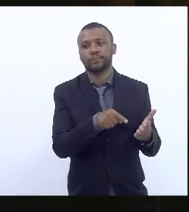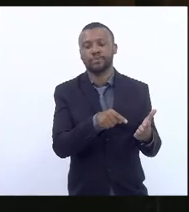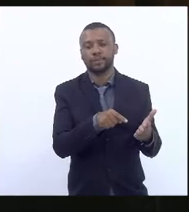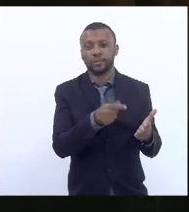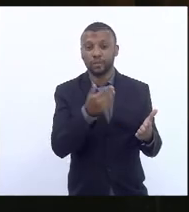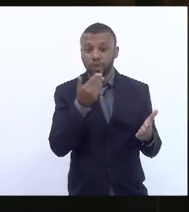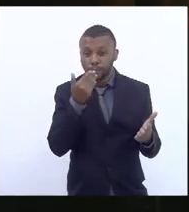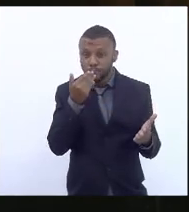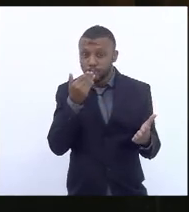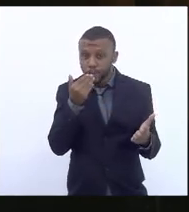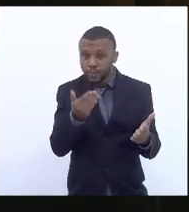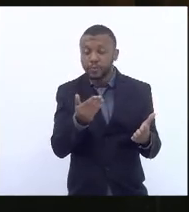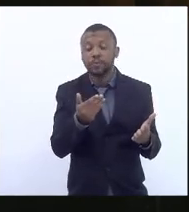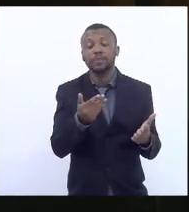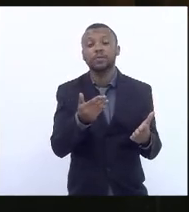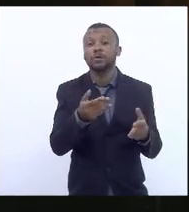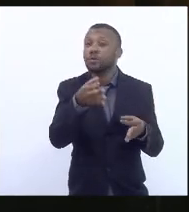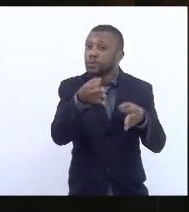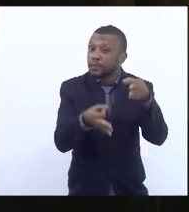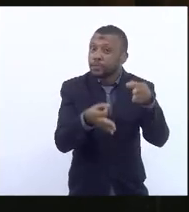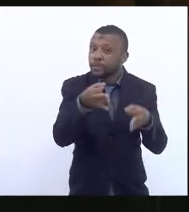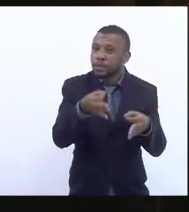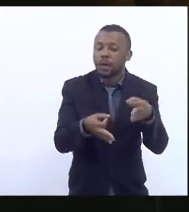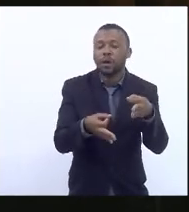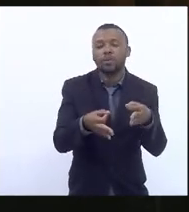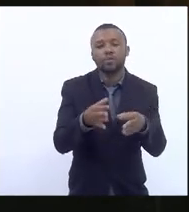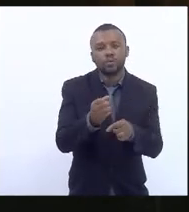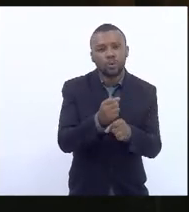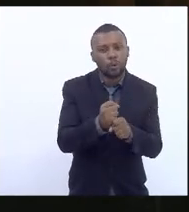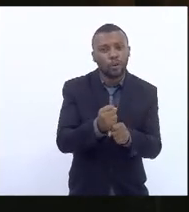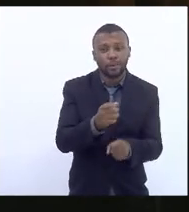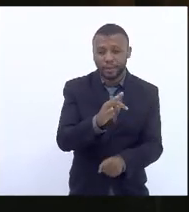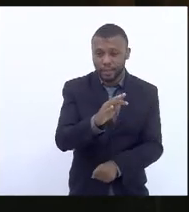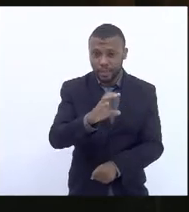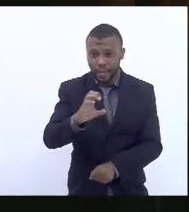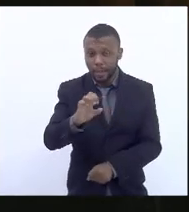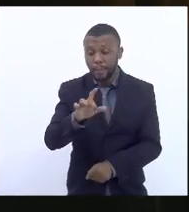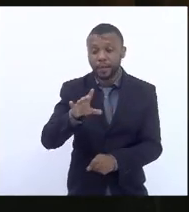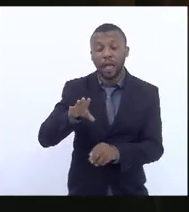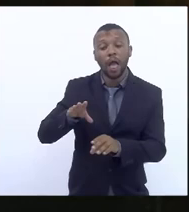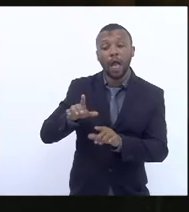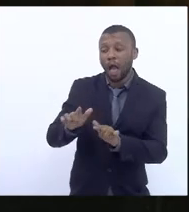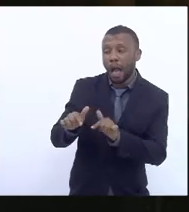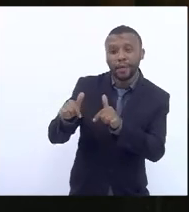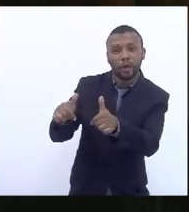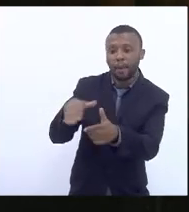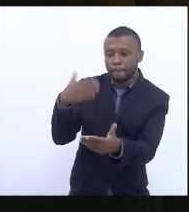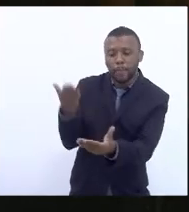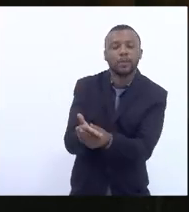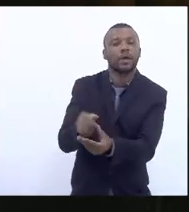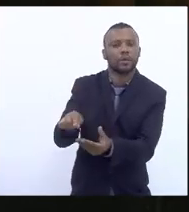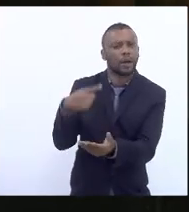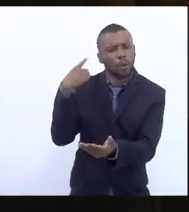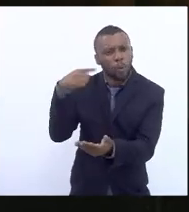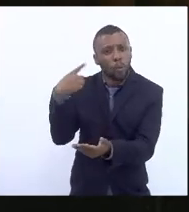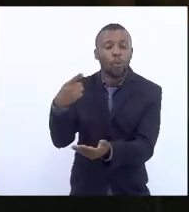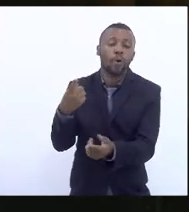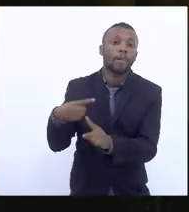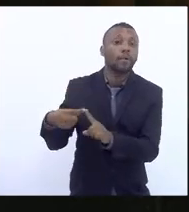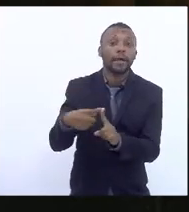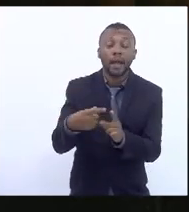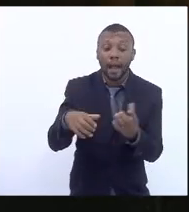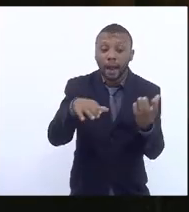Entrei com um pedido no Tribunal de Contas do Estado para que intervenha nessa loucura. Por quê? Nem sequer a Câmara dos